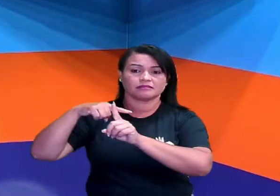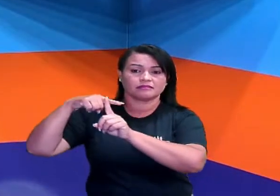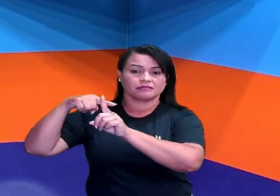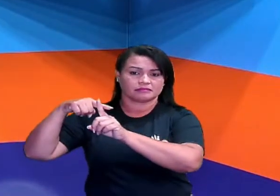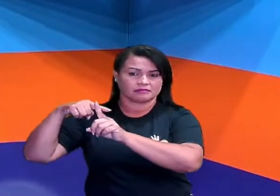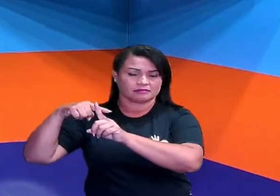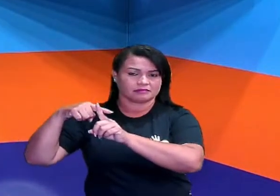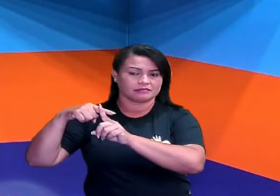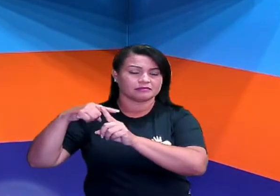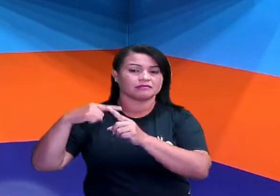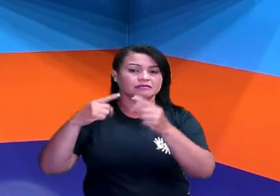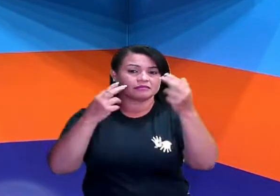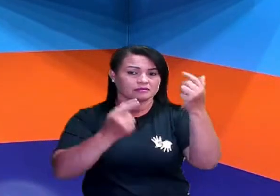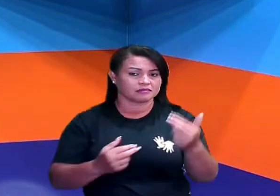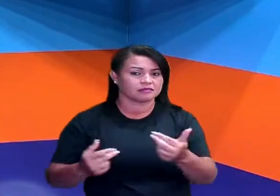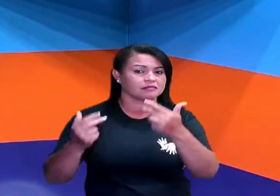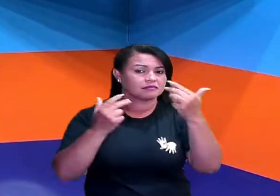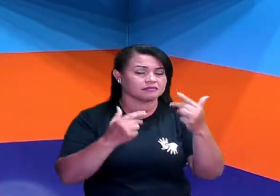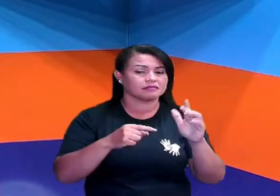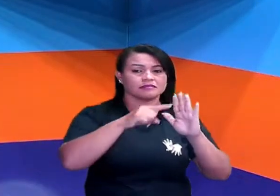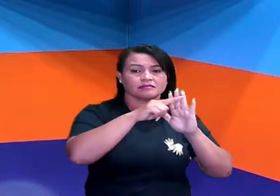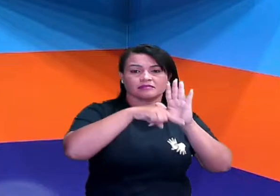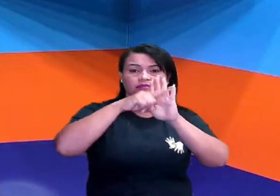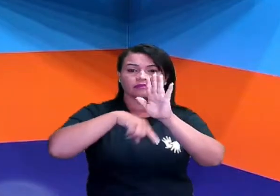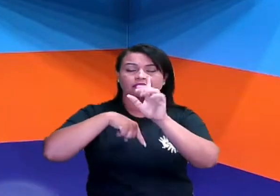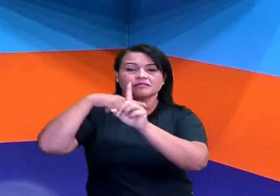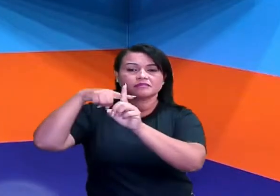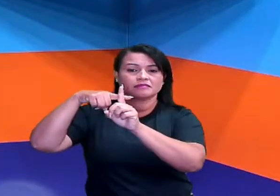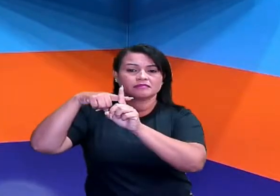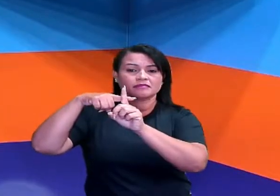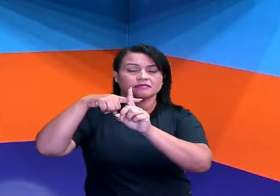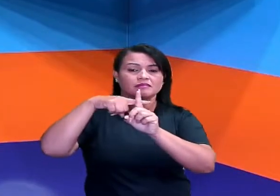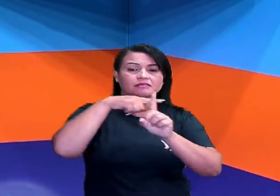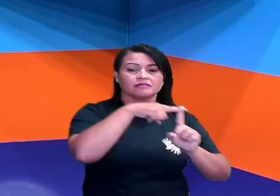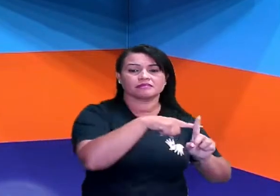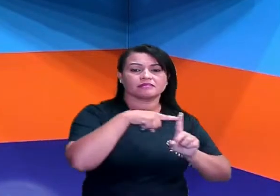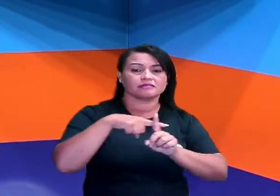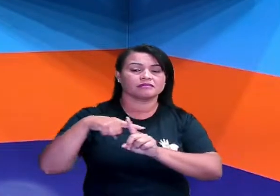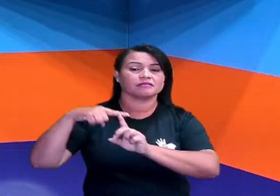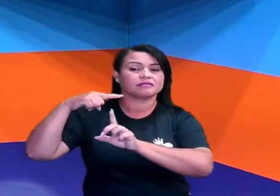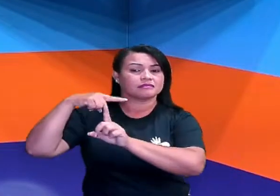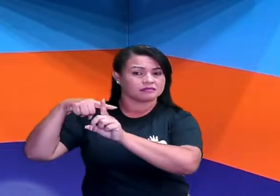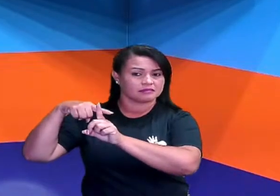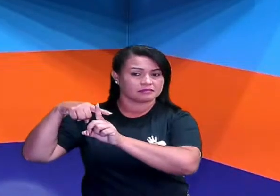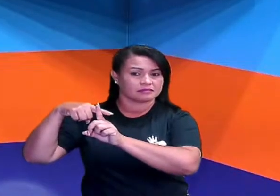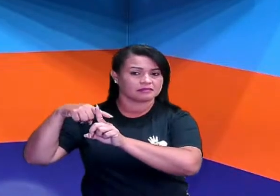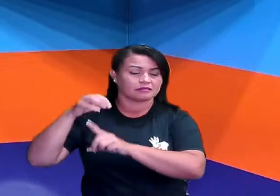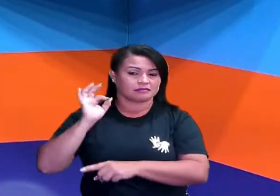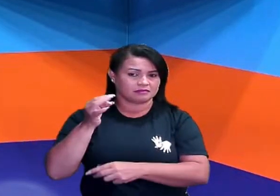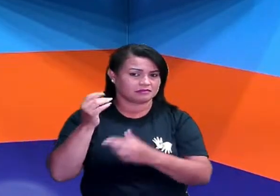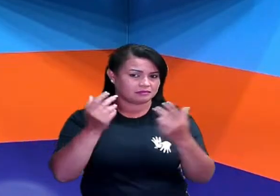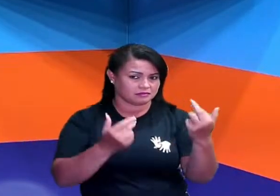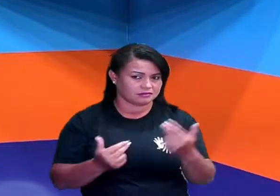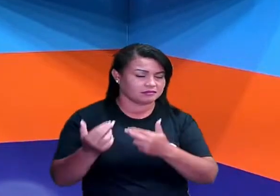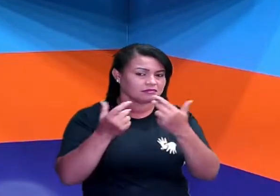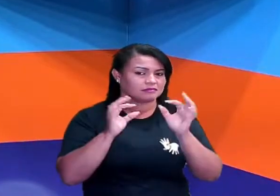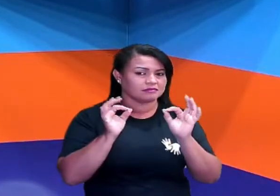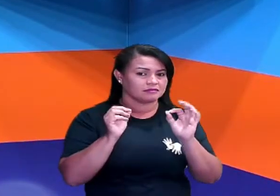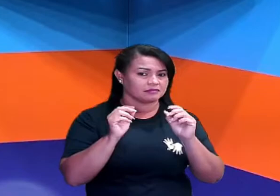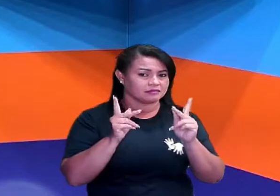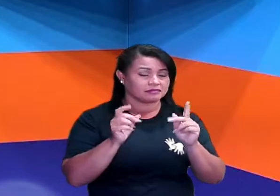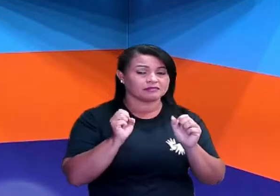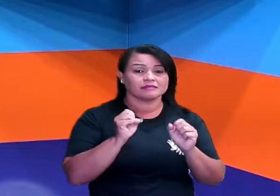mais. Porque são o quê? Iguais. Menos com menos, mais. Positivo. Mais com mais, positivo. São iguais.